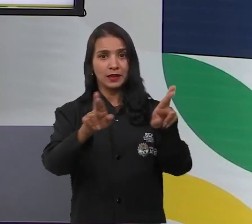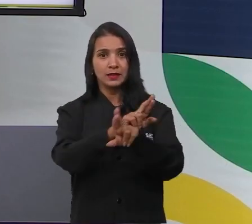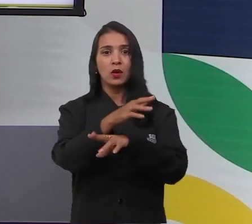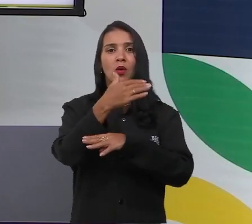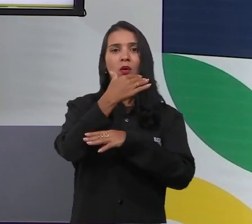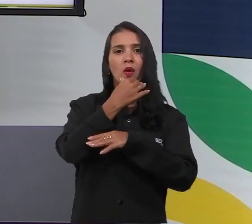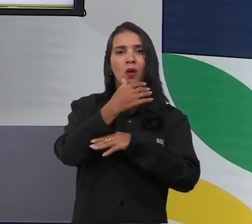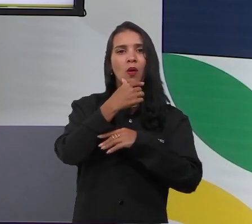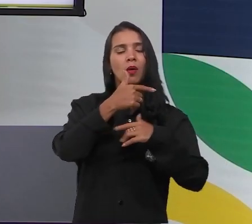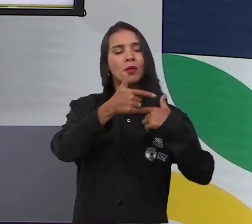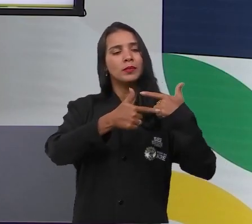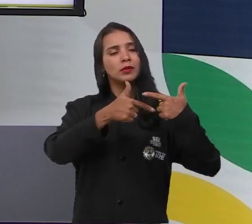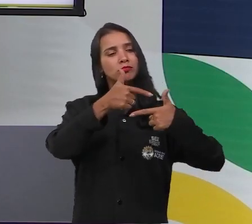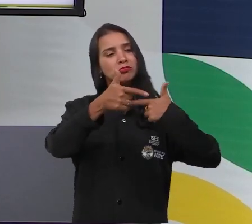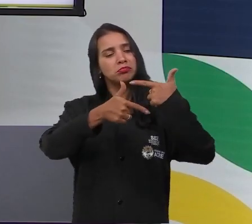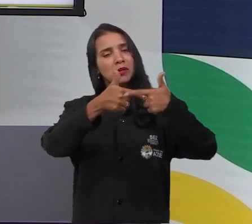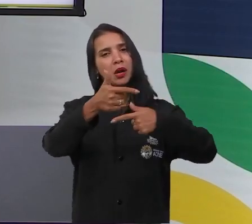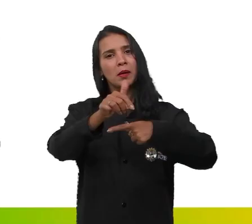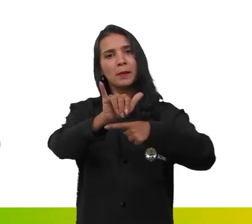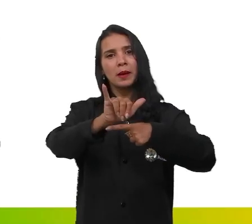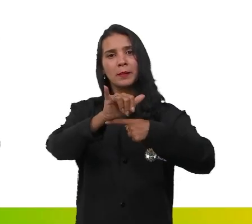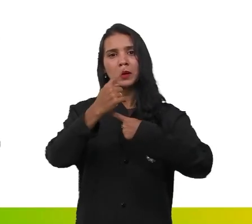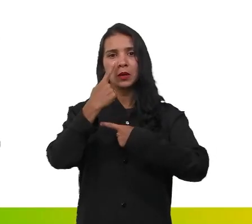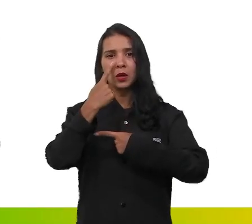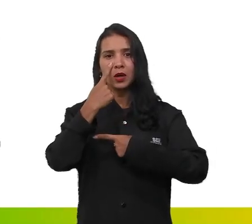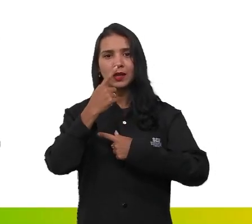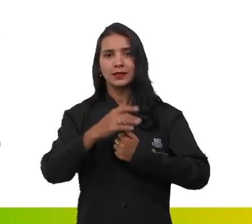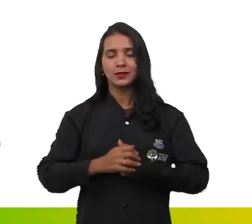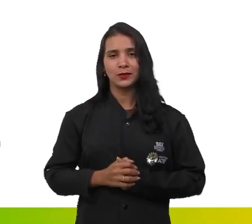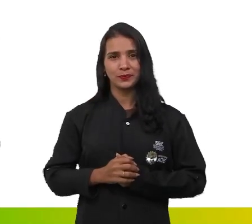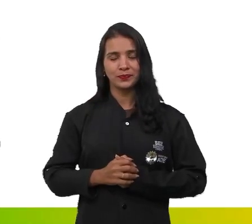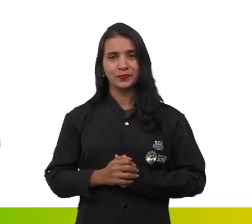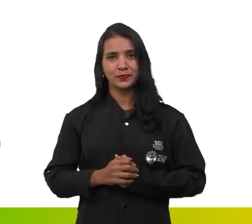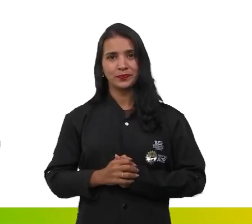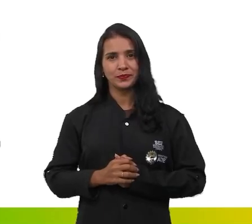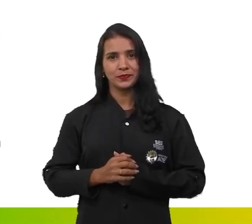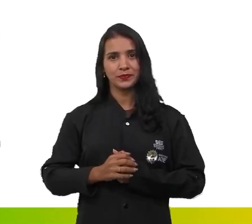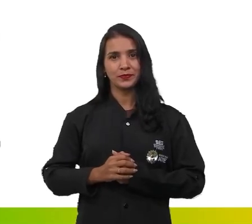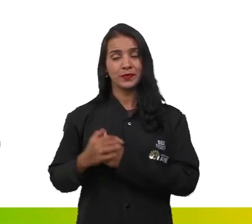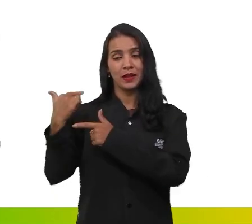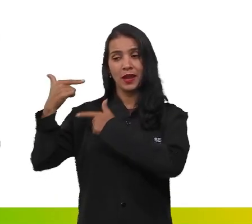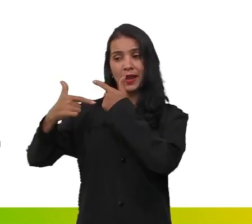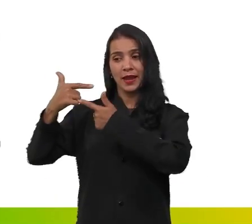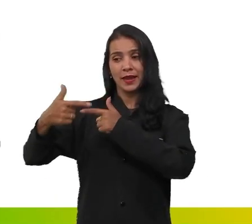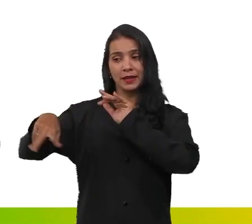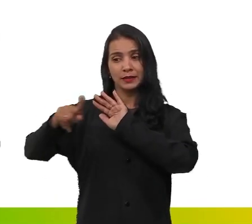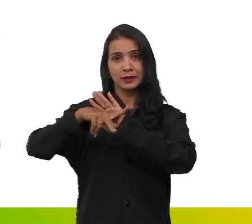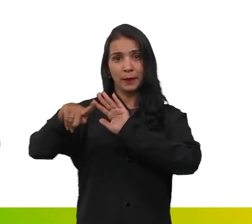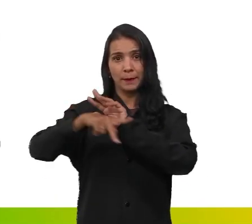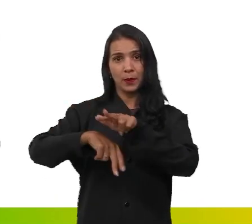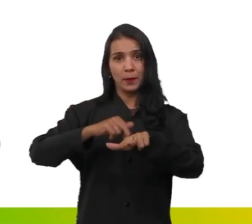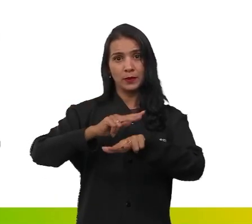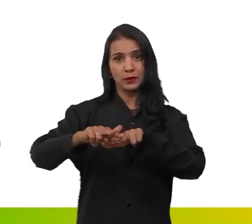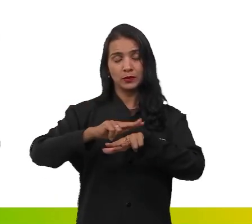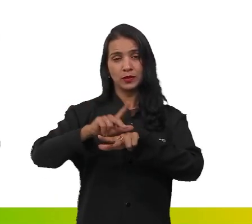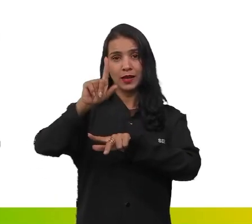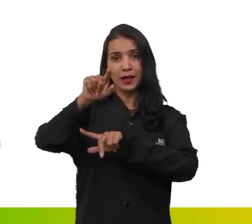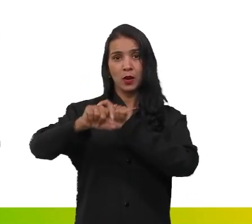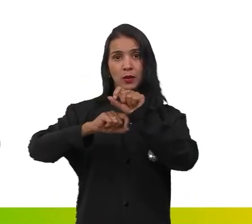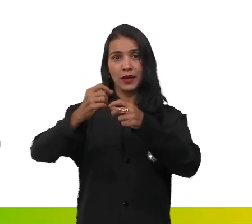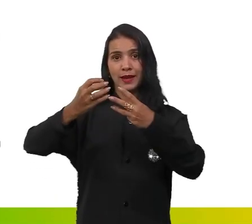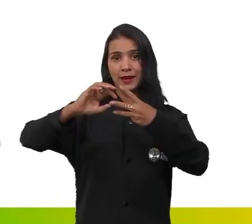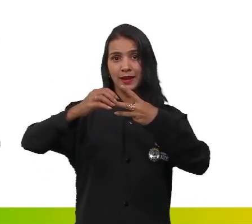homens. Como é que acontece? Olha só. Herança restrita ao sexo é um tipo de herança genética em que o gene está